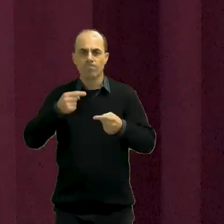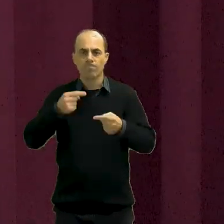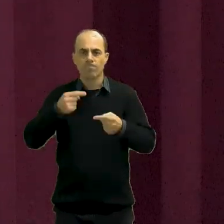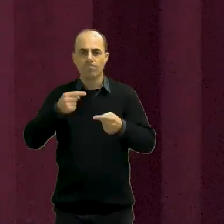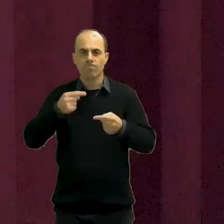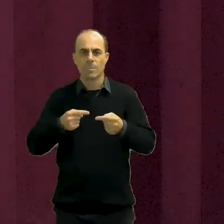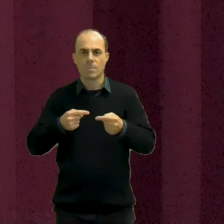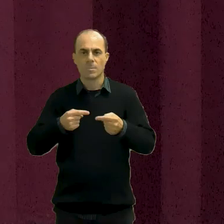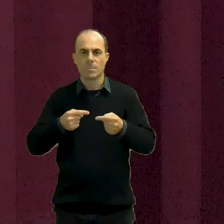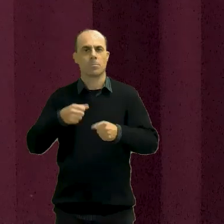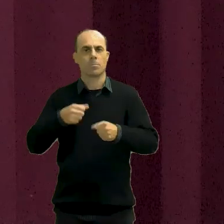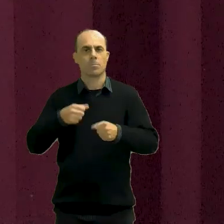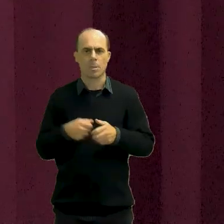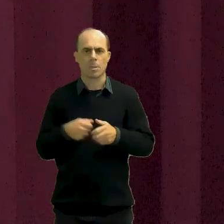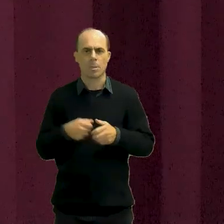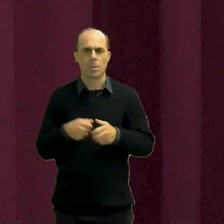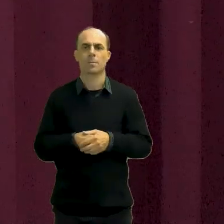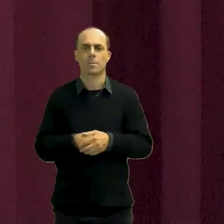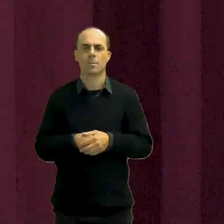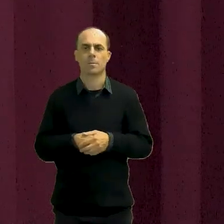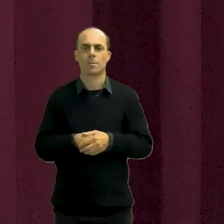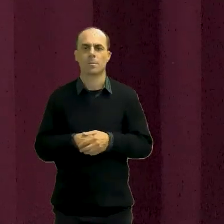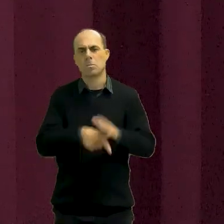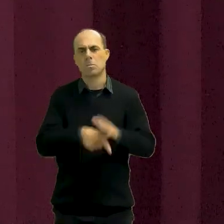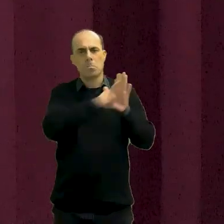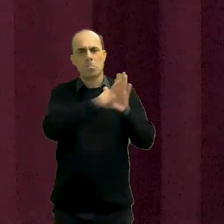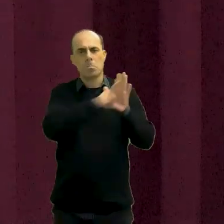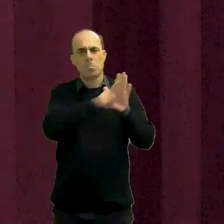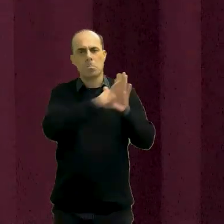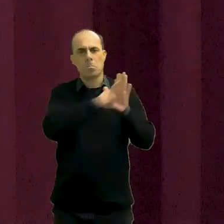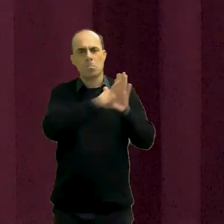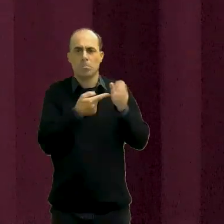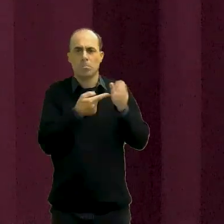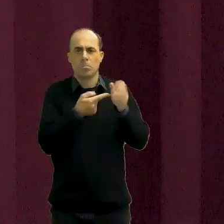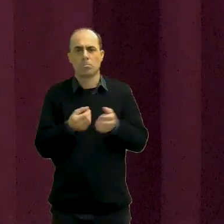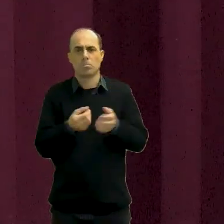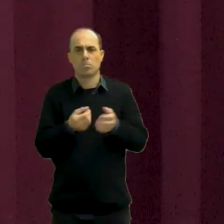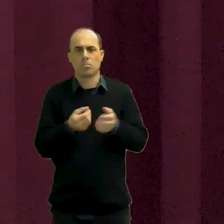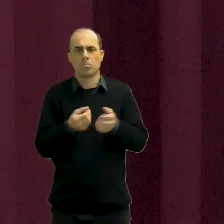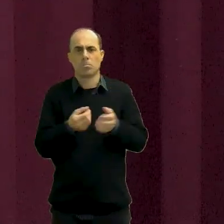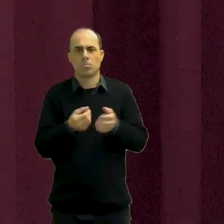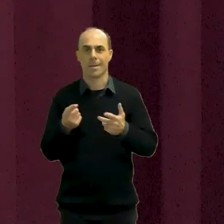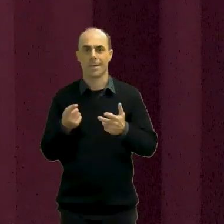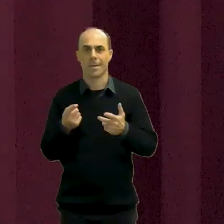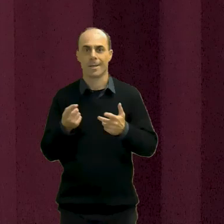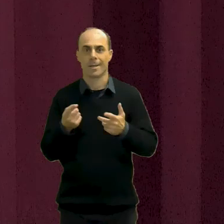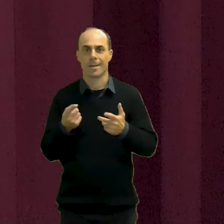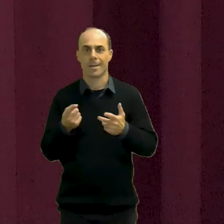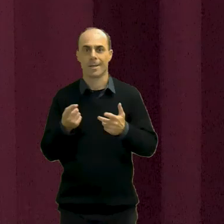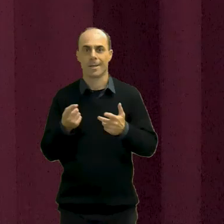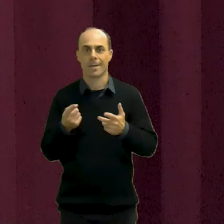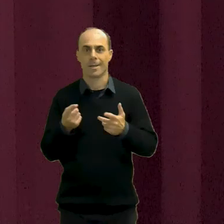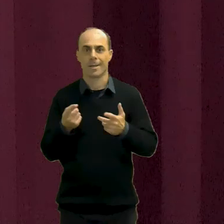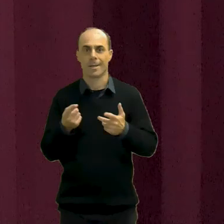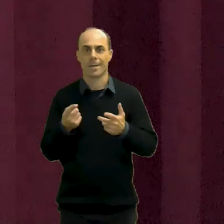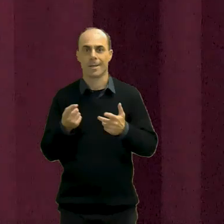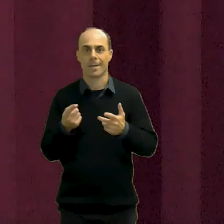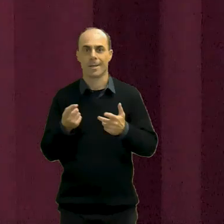intensidade isso tá dentro da Lei mas que sejam elas de forma pacífica